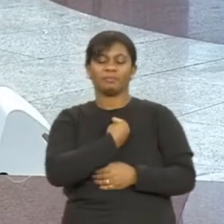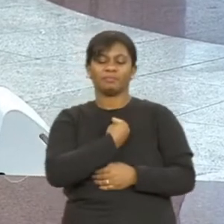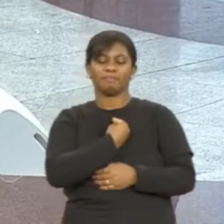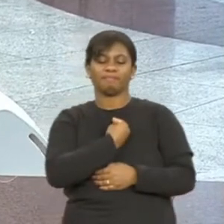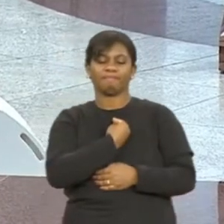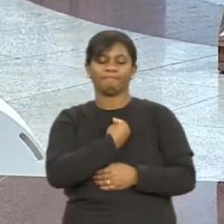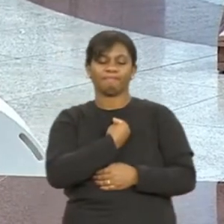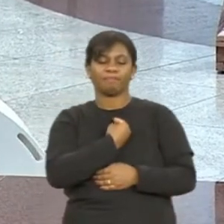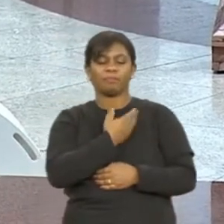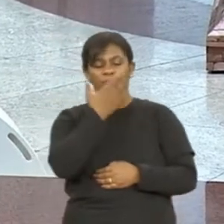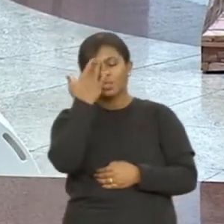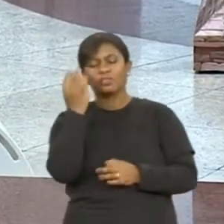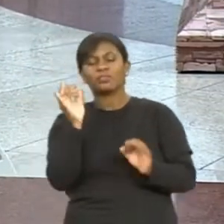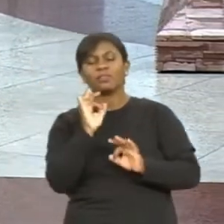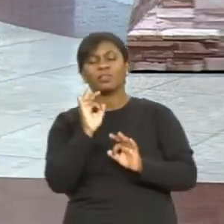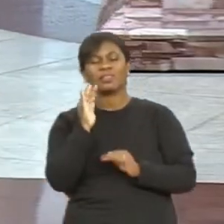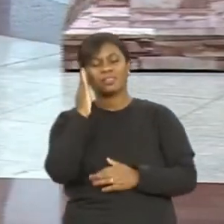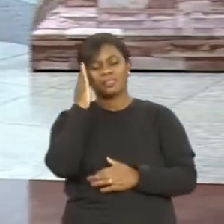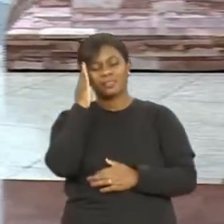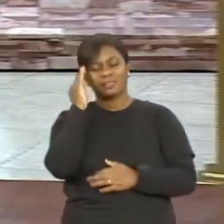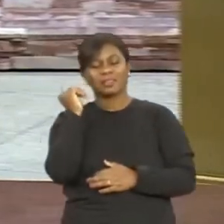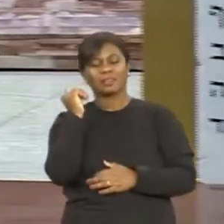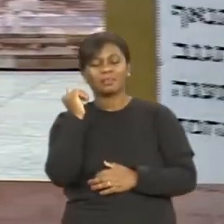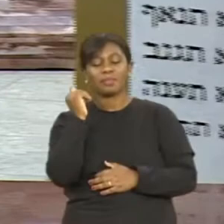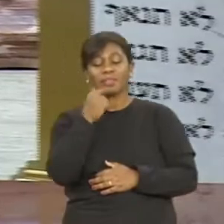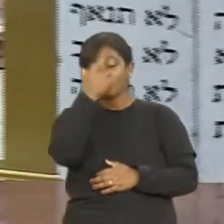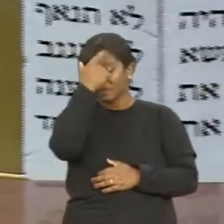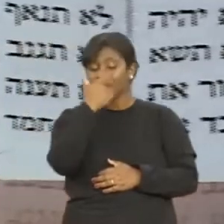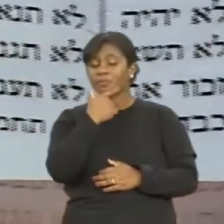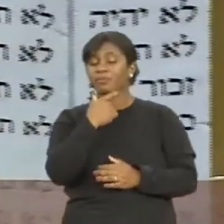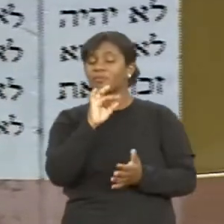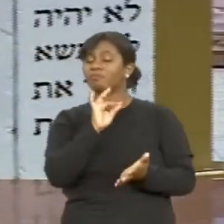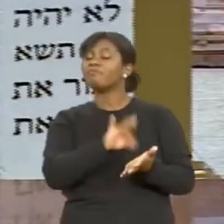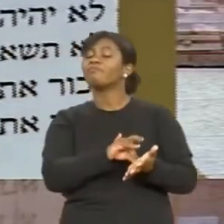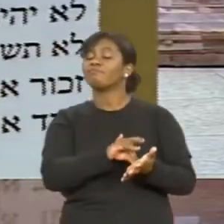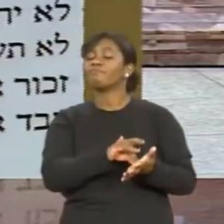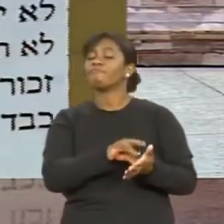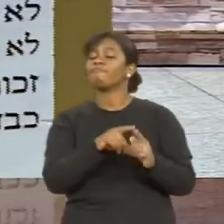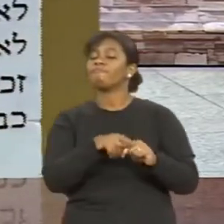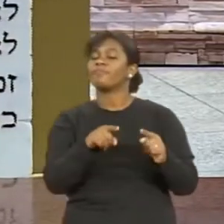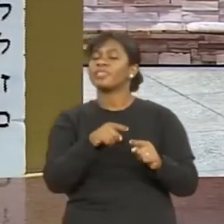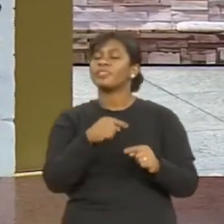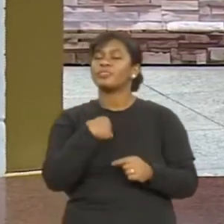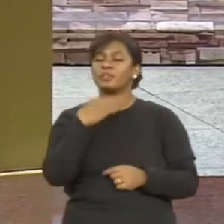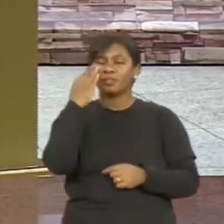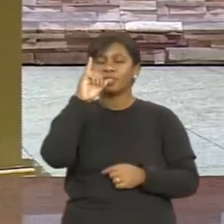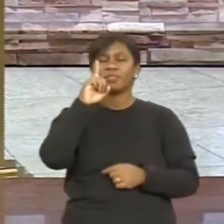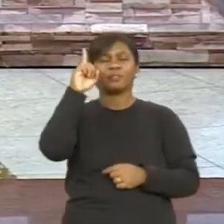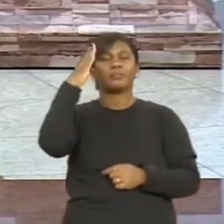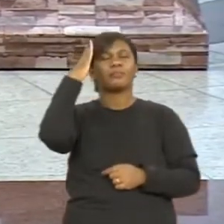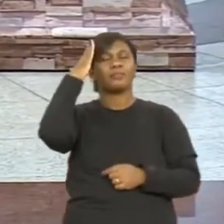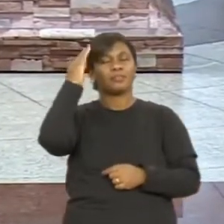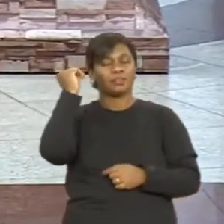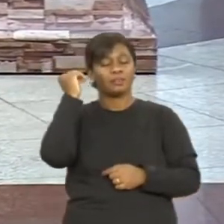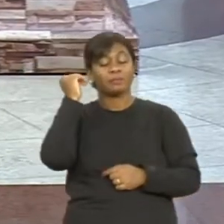Ninguém aqui sabe, bispo, quem eu sou. Mas eu sei que Deus sabe.